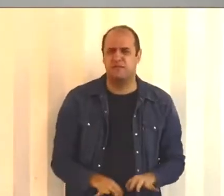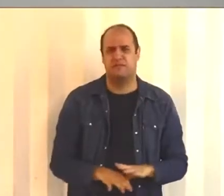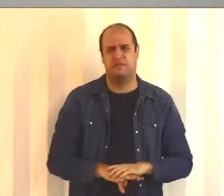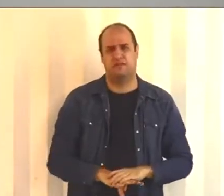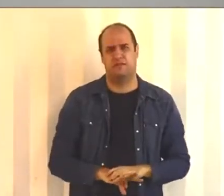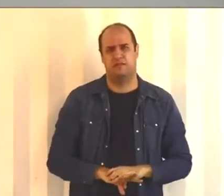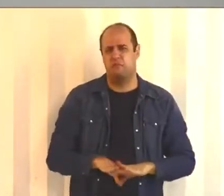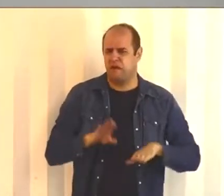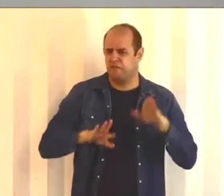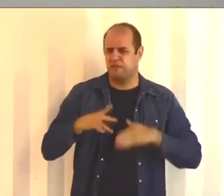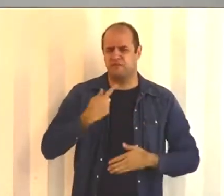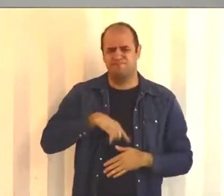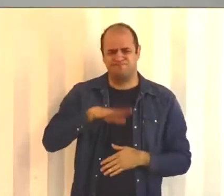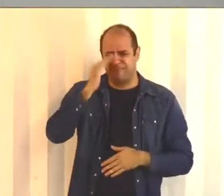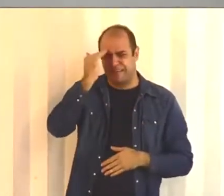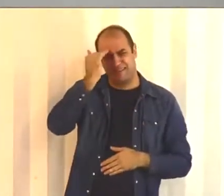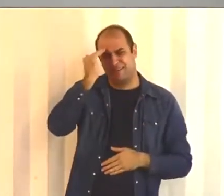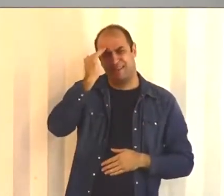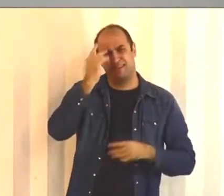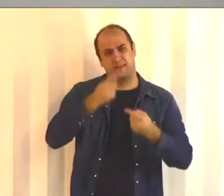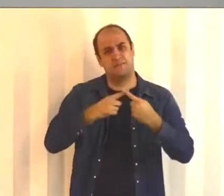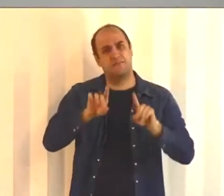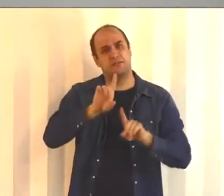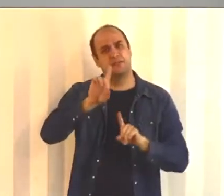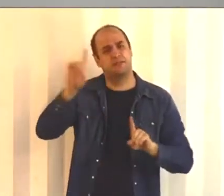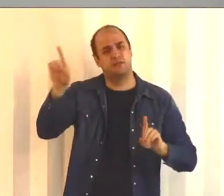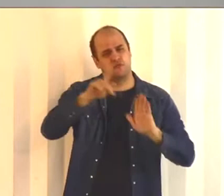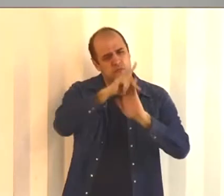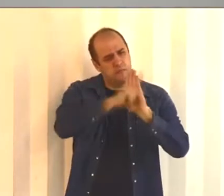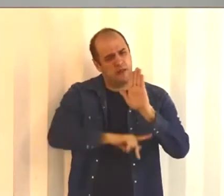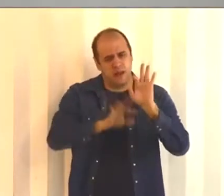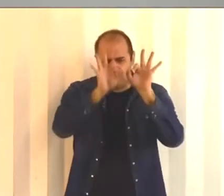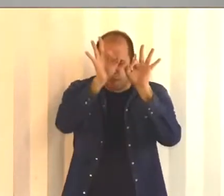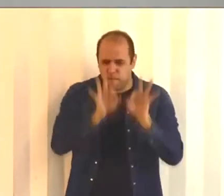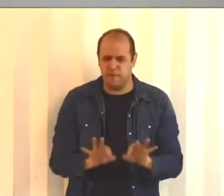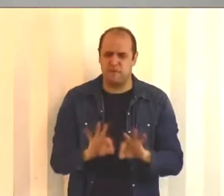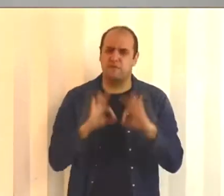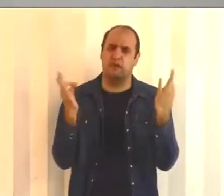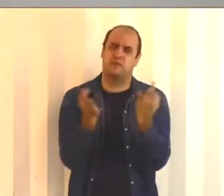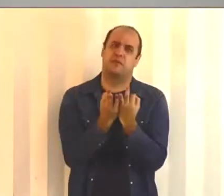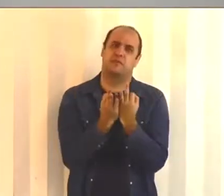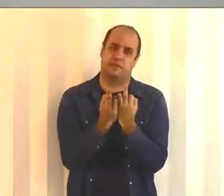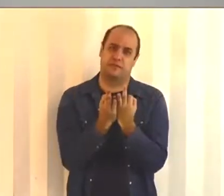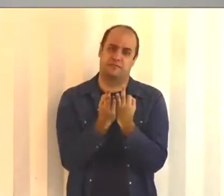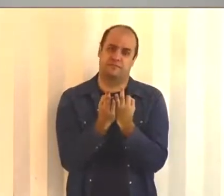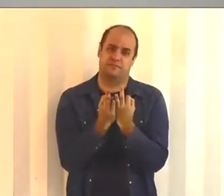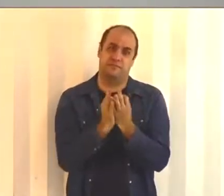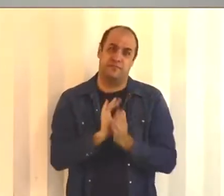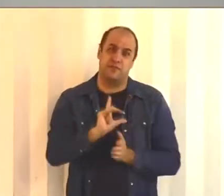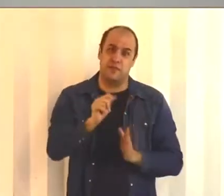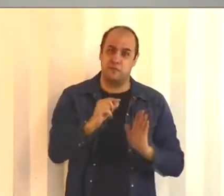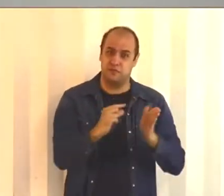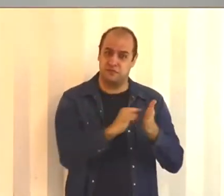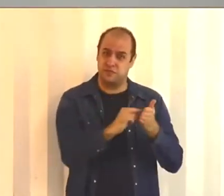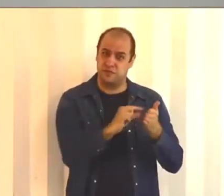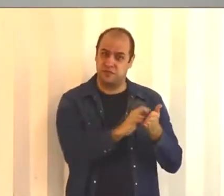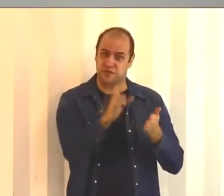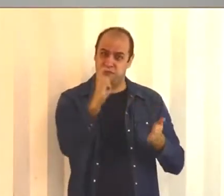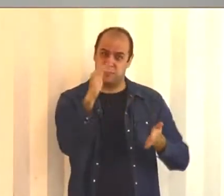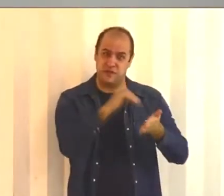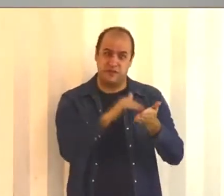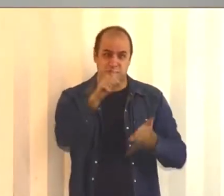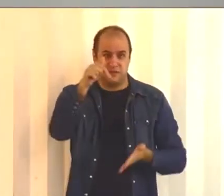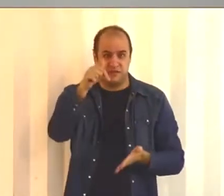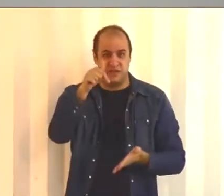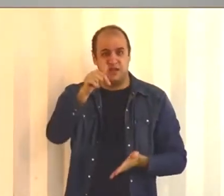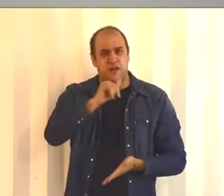gente consiga compreender, mas Deus tem um plano perfeito para a família. E dos versículos 5 até o versículo 7,